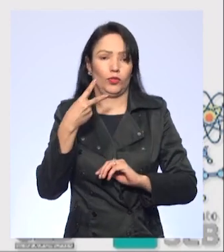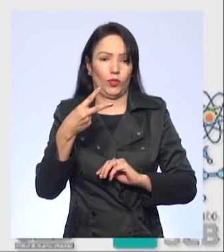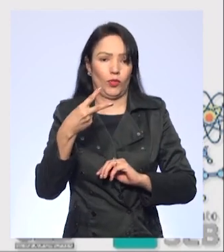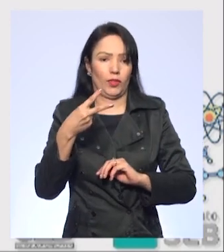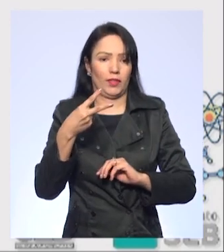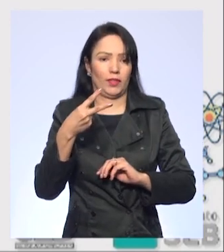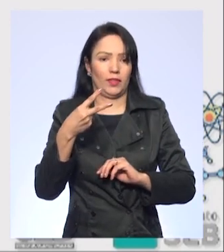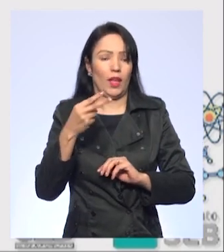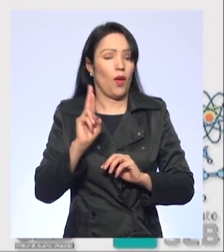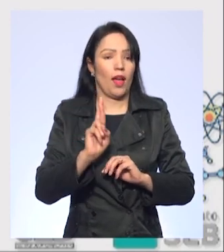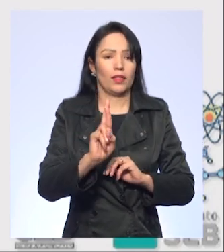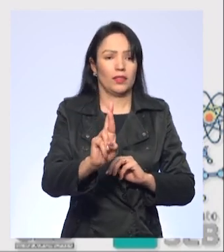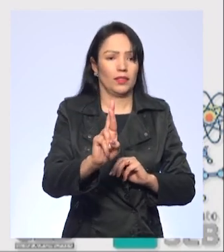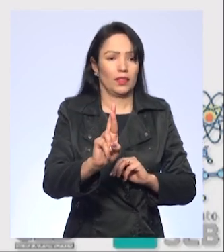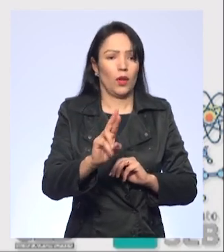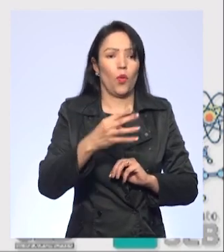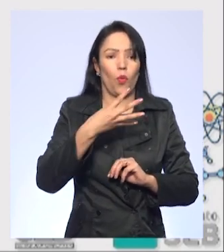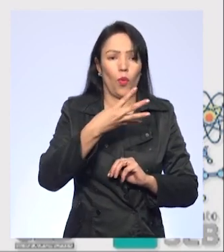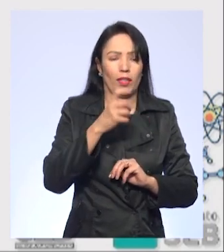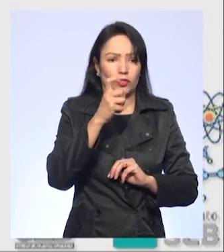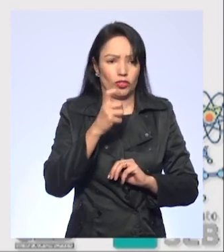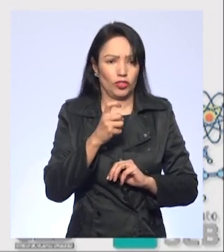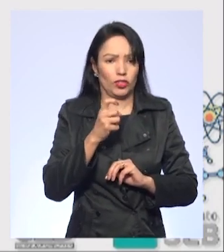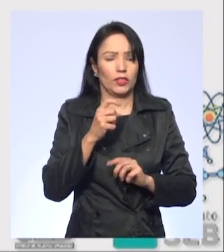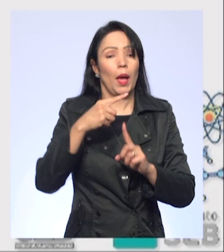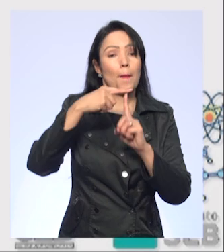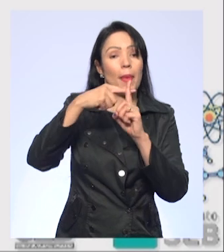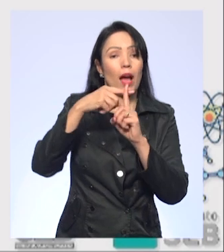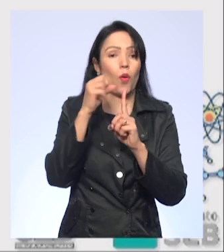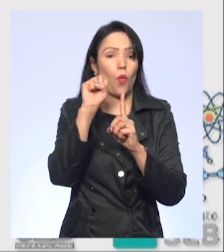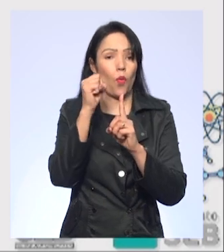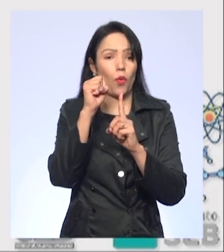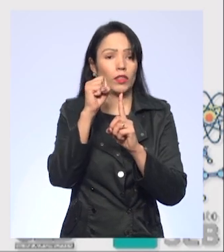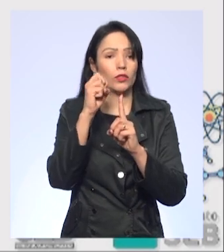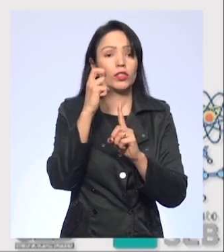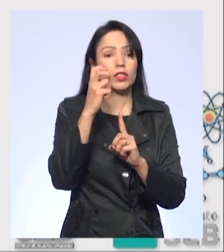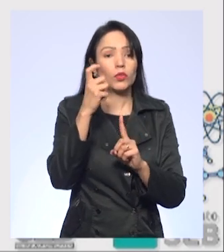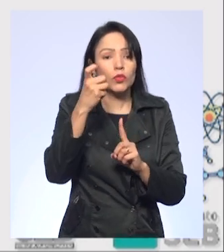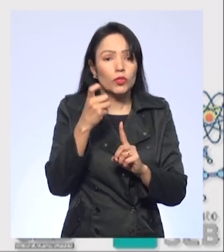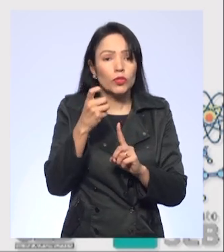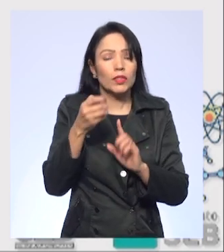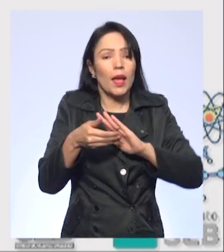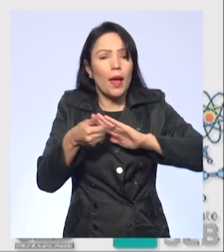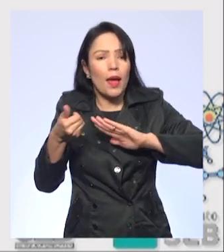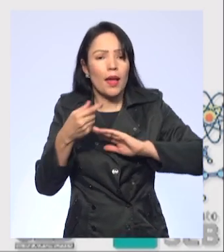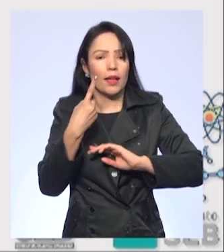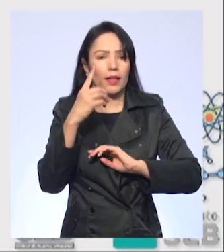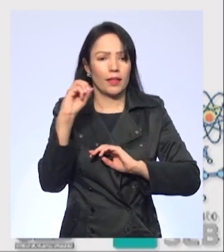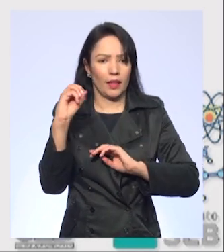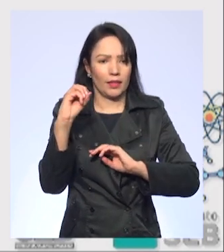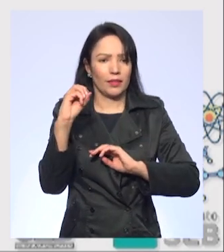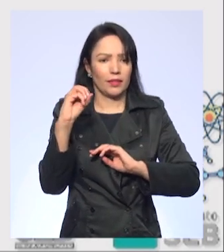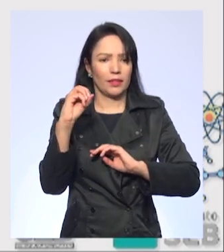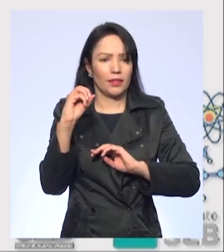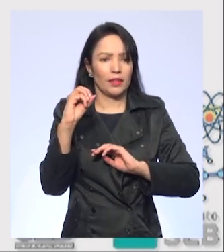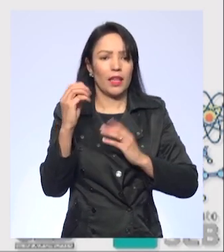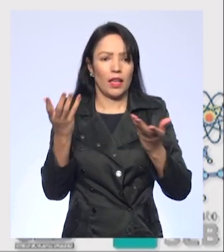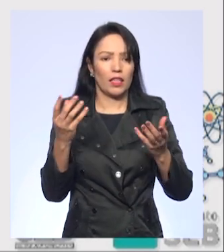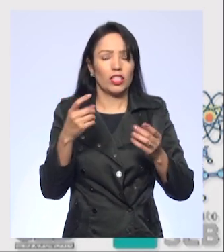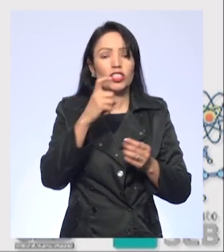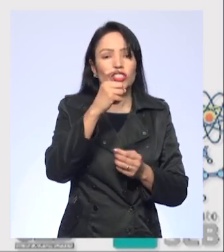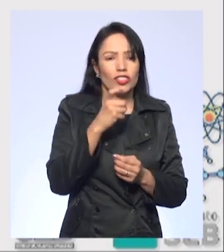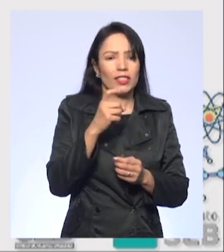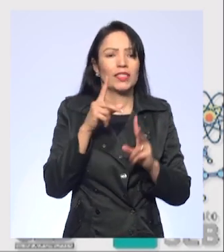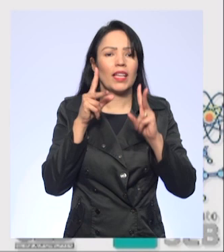fez? Multiplicou a proporção em cruz. Letra de um lado, número do outro, porque se trata de uma equação do primeiro grau. Isolando